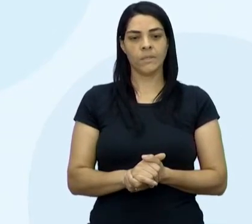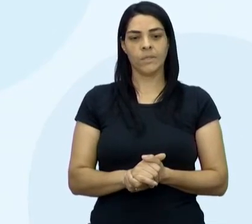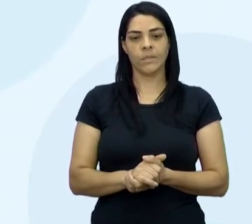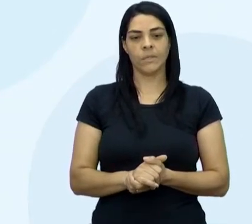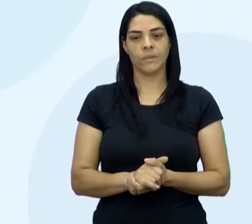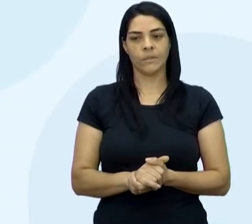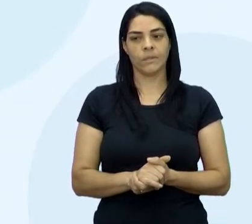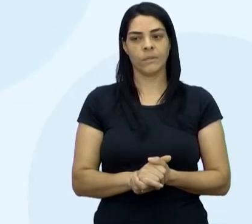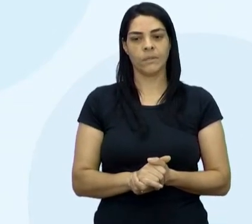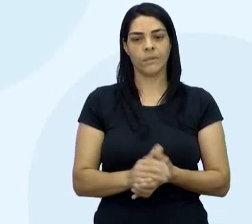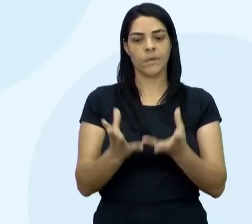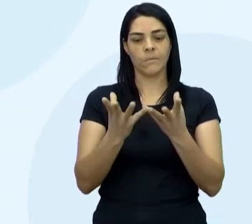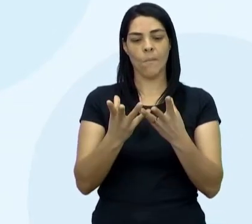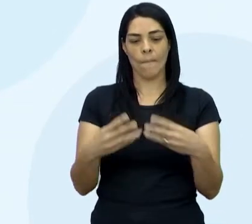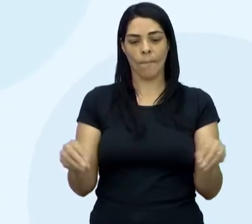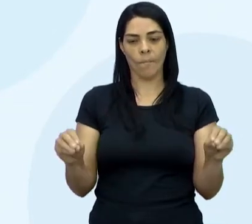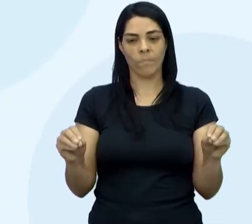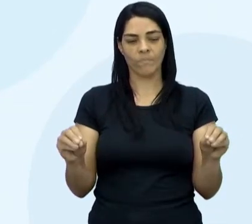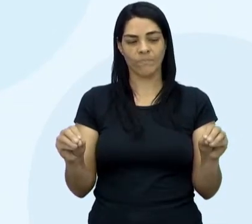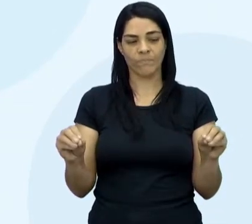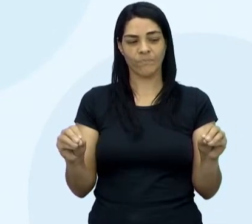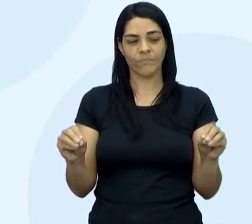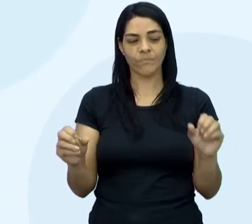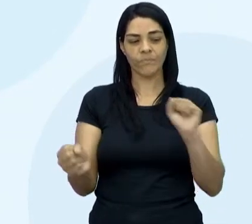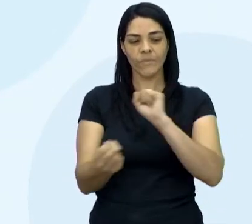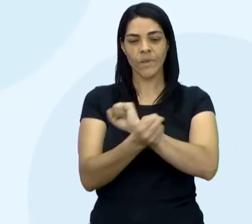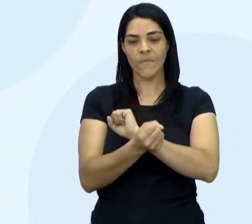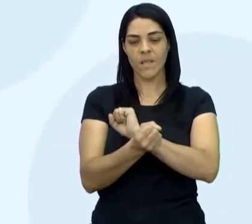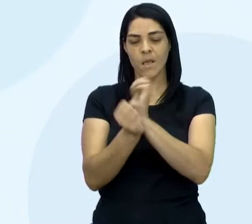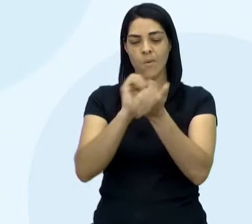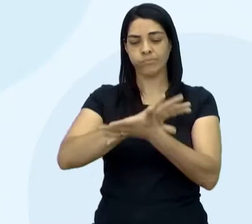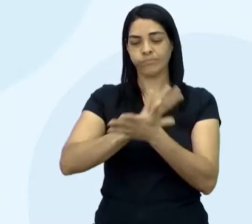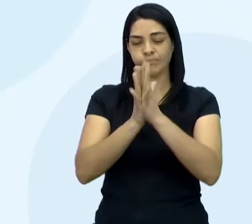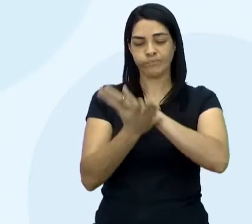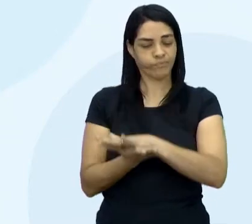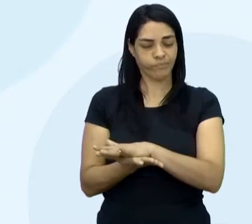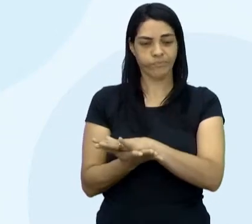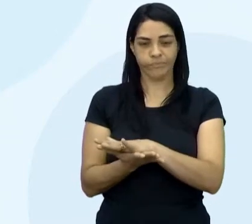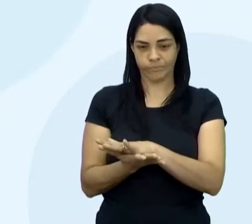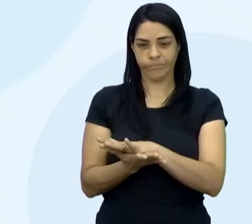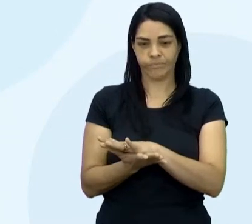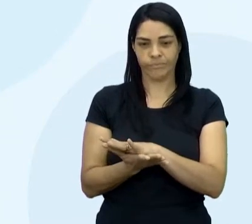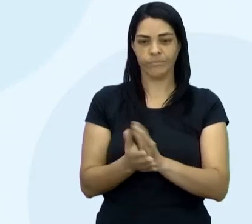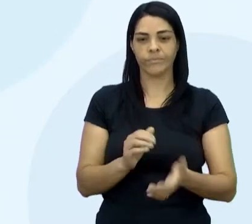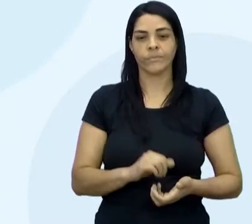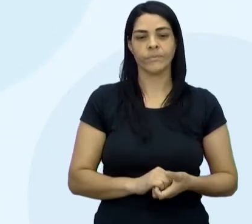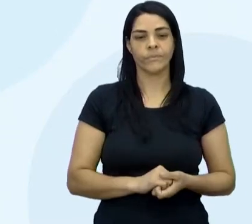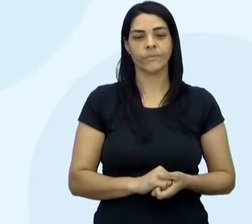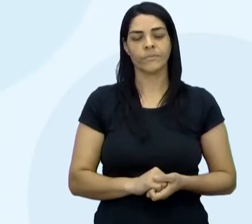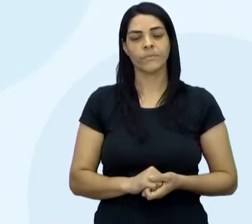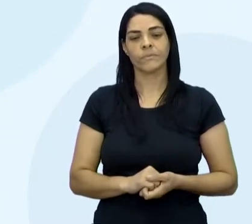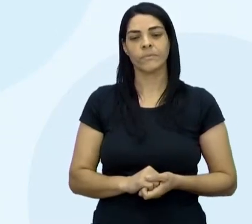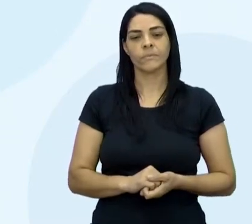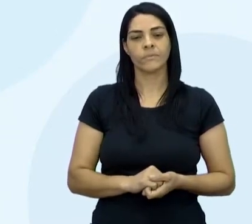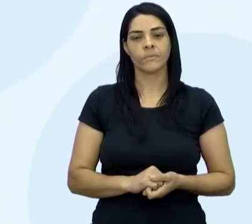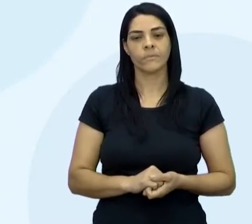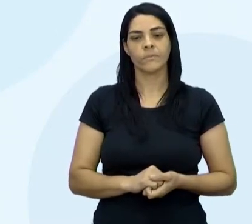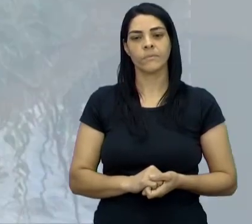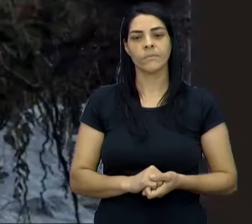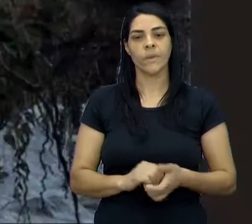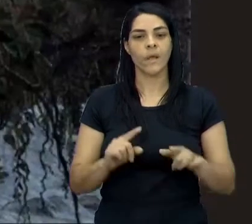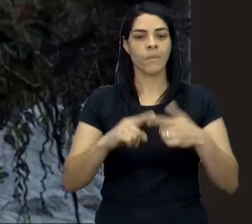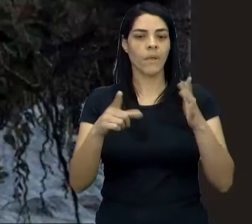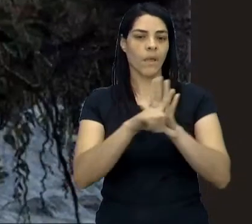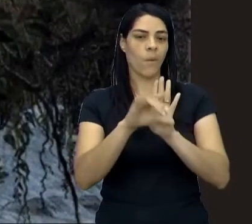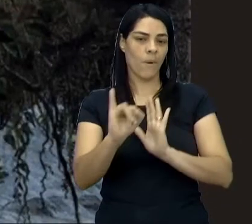indígena aqui no Brasil em 1758 aí por ordem do Marquês de Pombal só que é